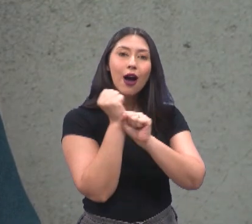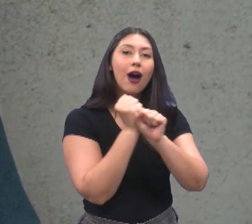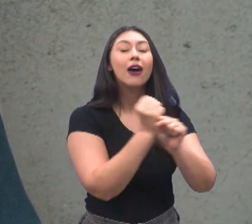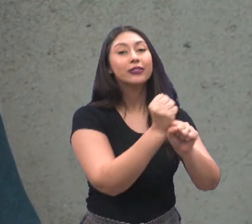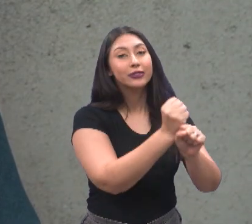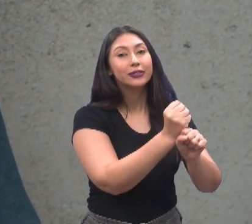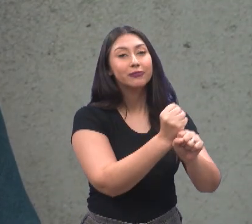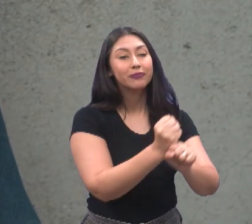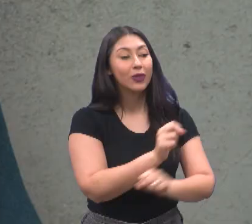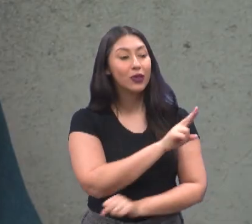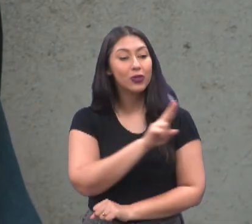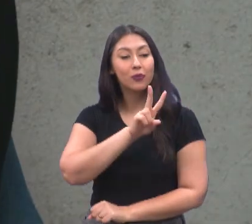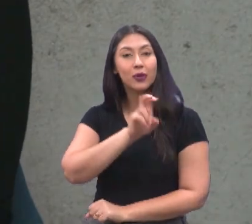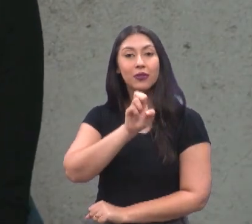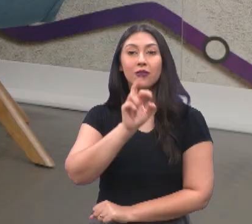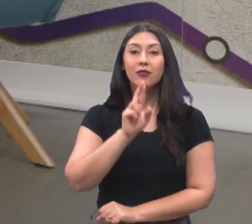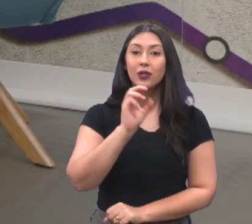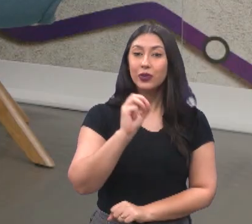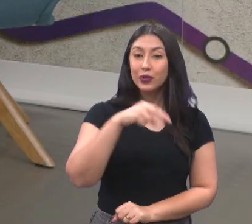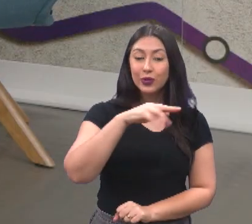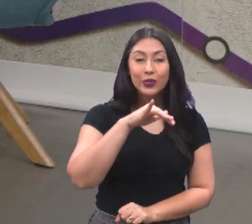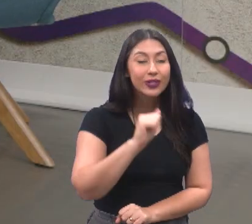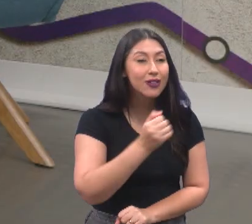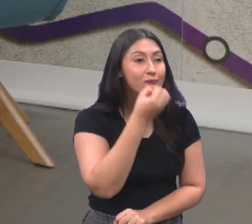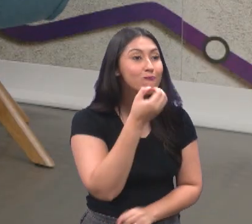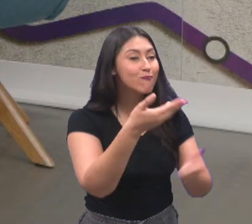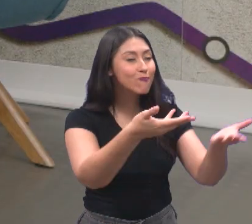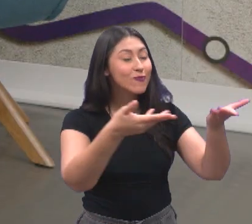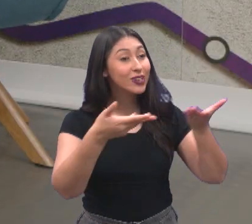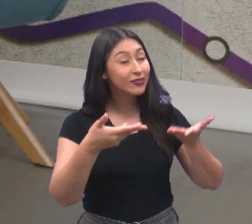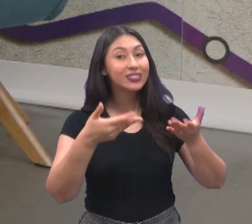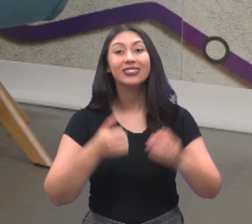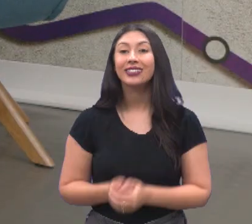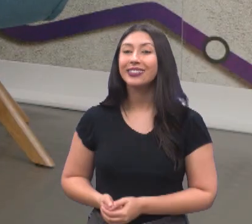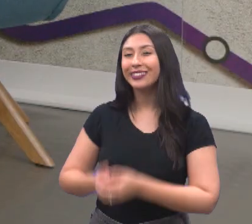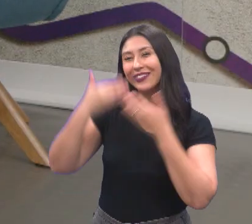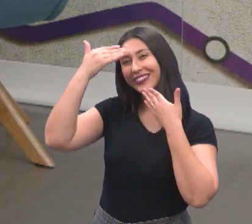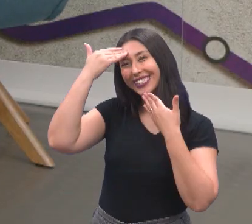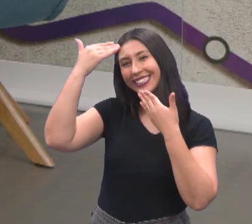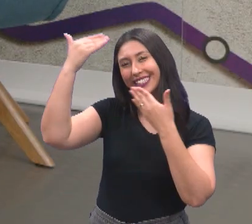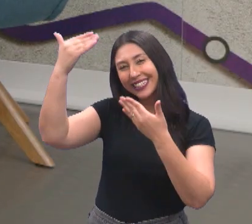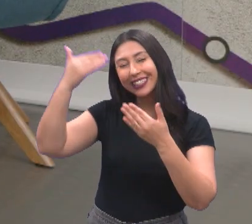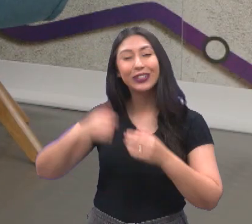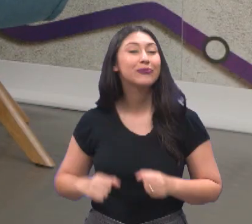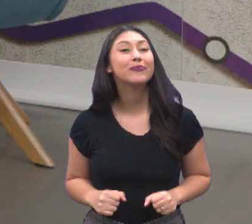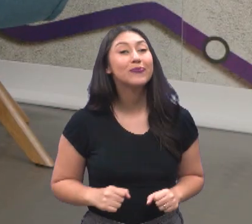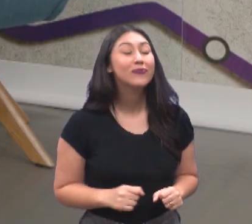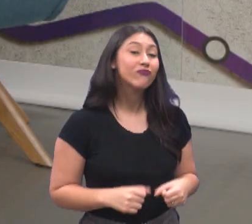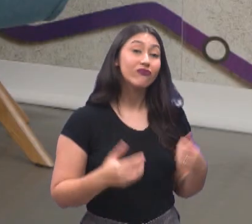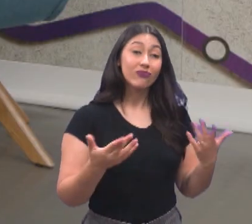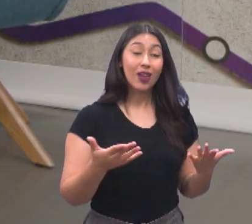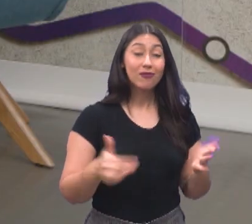A joalheira Verônica Barreto. Seja muito bem-vinda, Verônica. Obrigada. Verônica, acho que primeiro